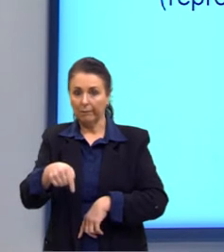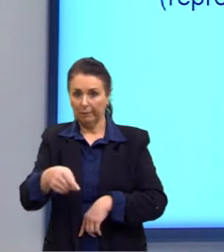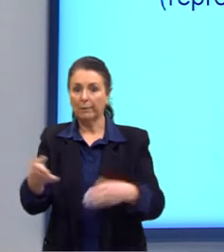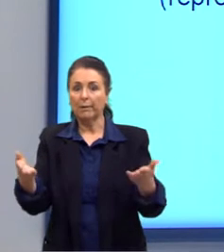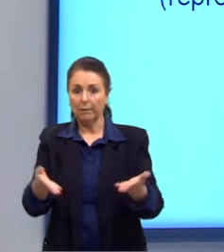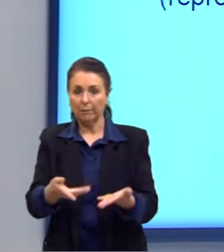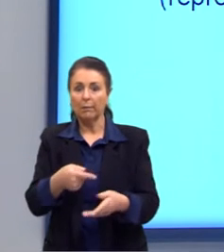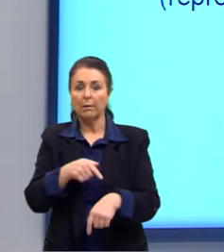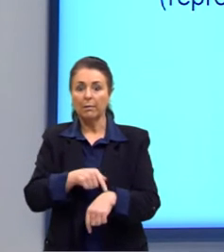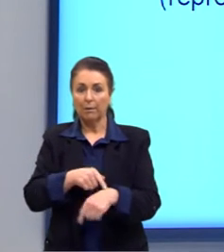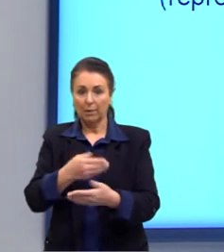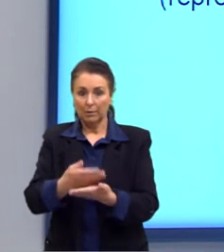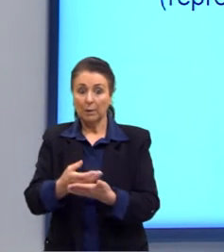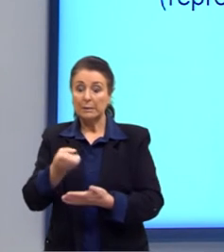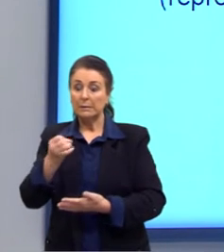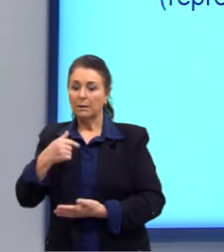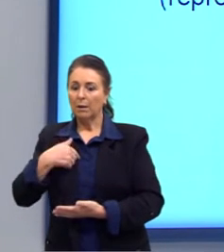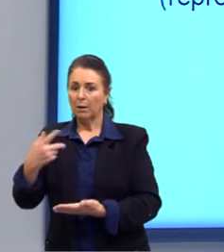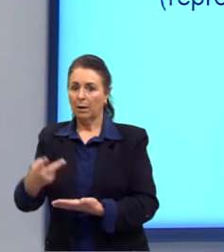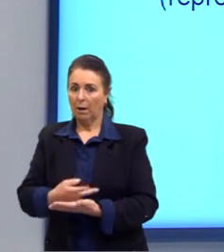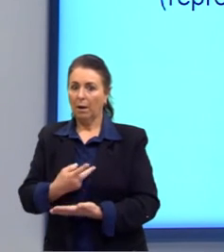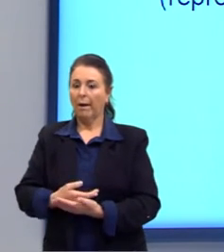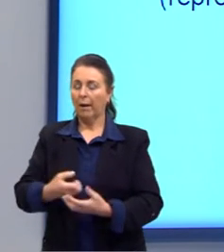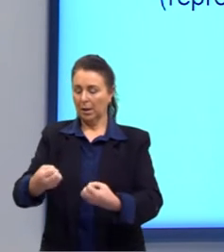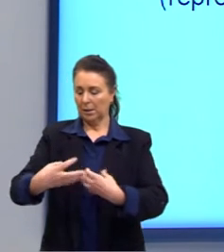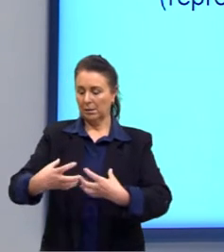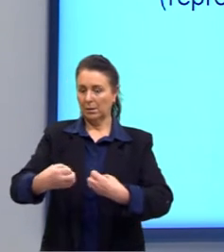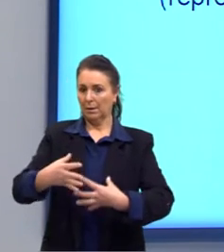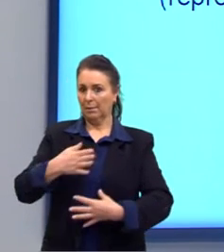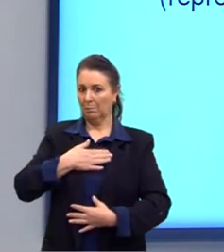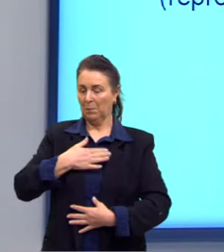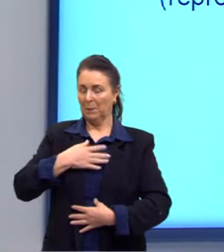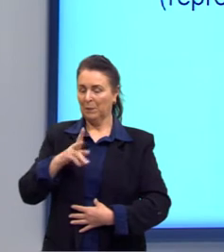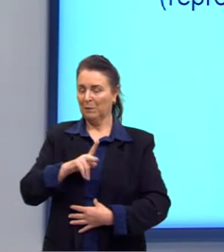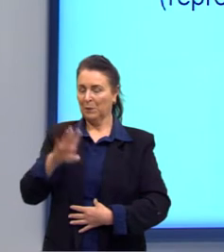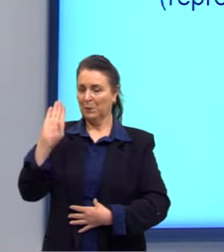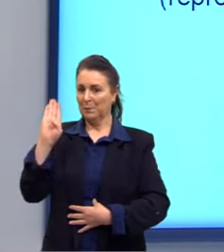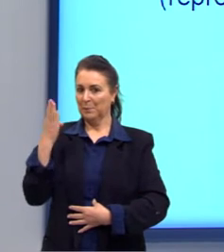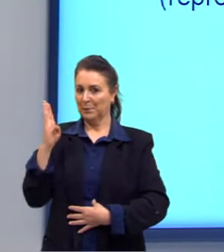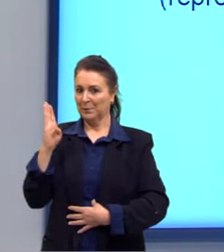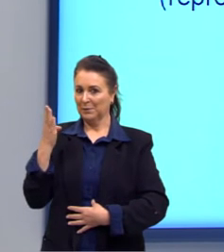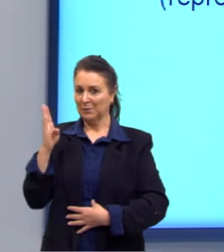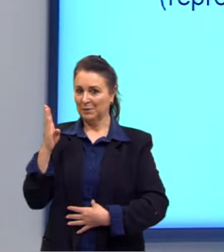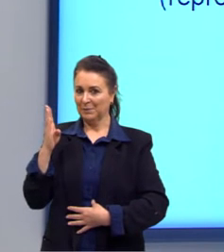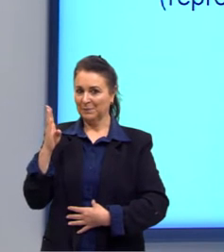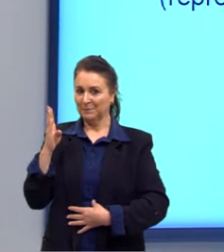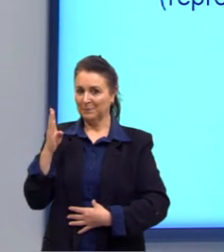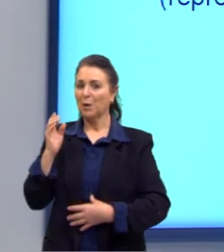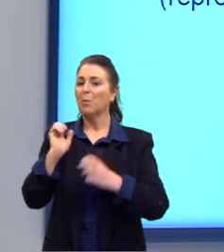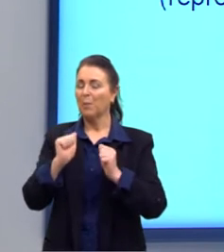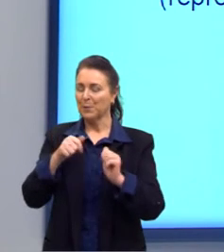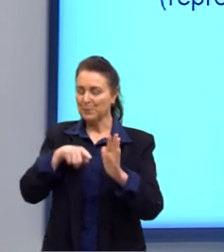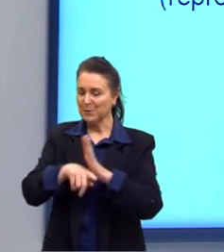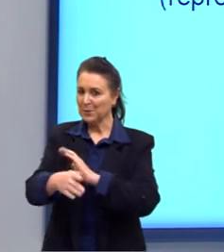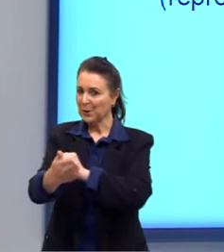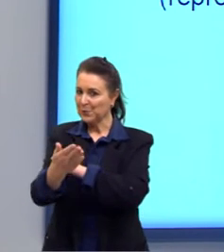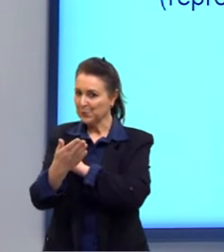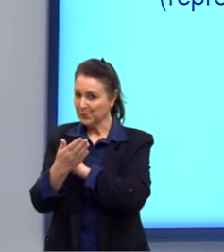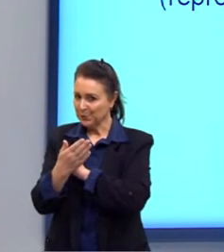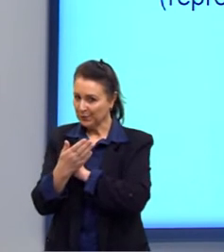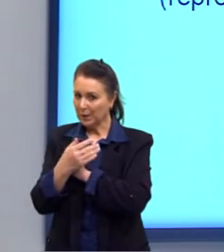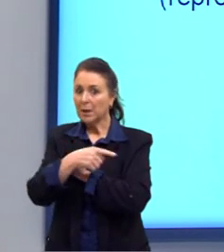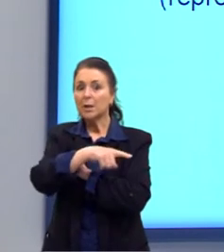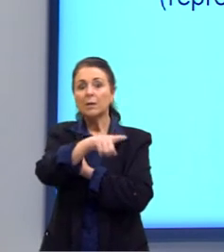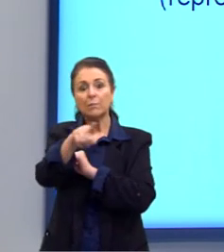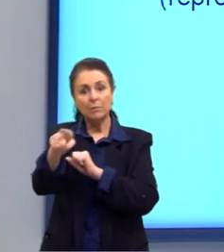comigo qualquer coisa ela vai puxar orelha né Prof ela já tá aqui já tem um help que